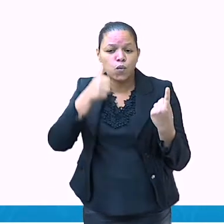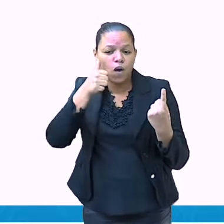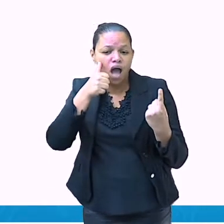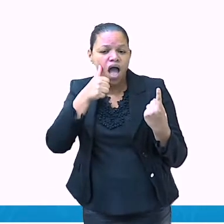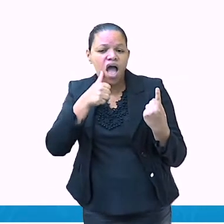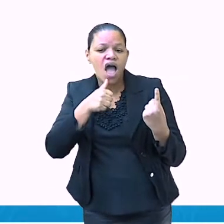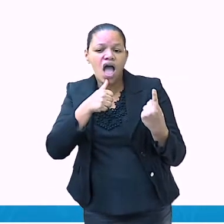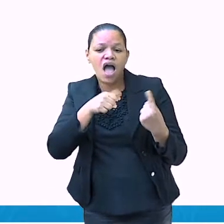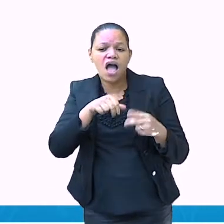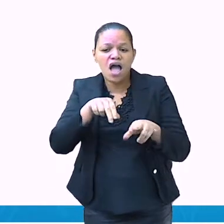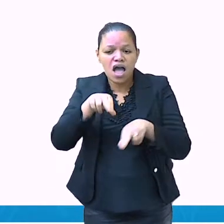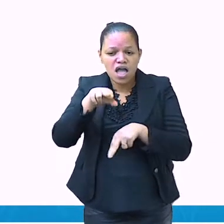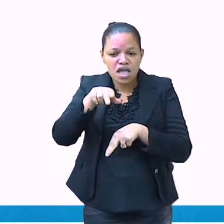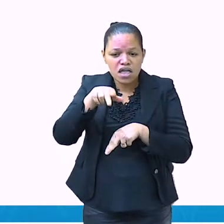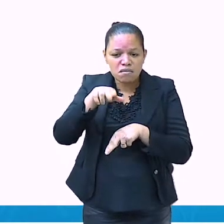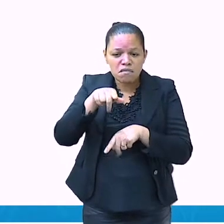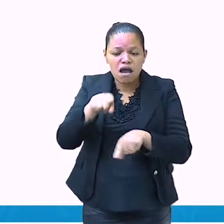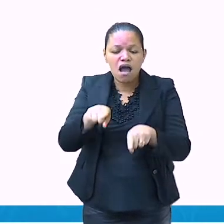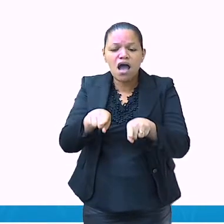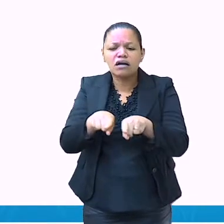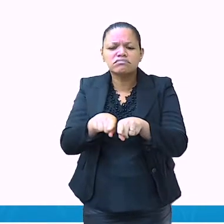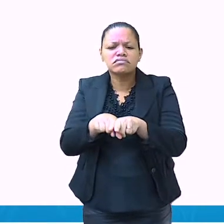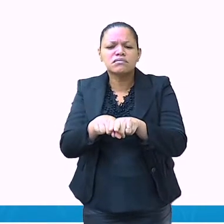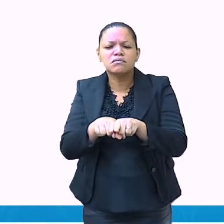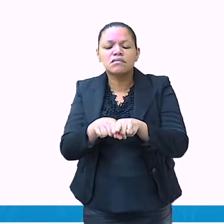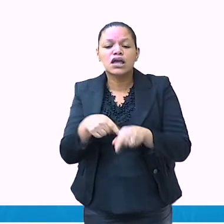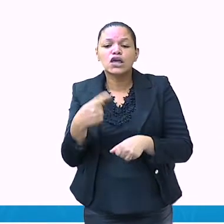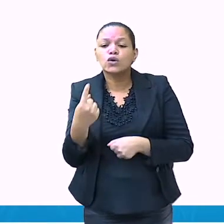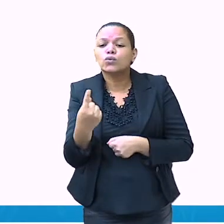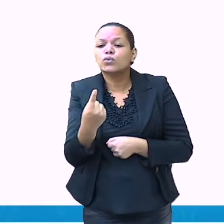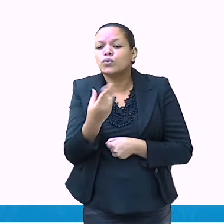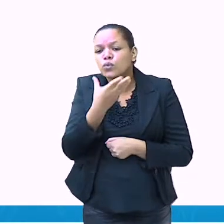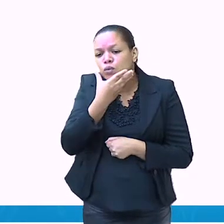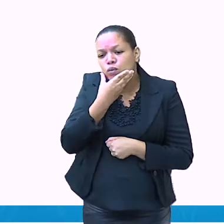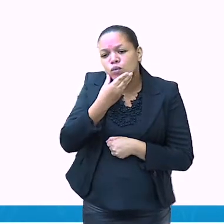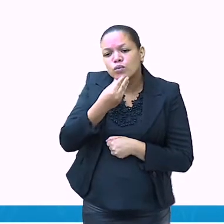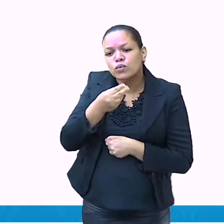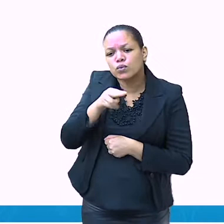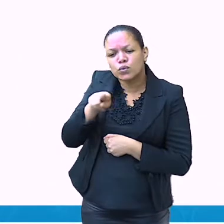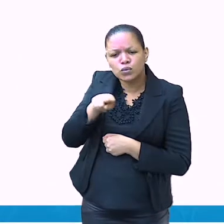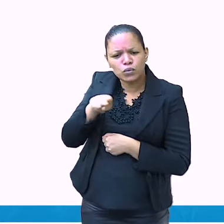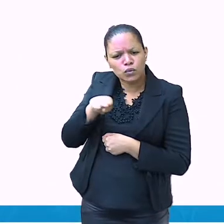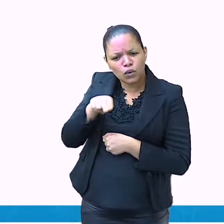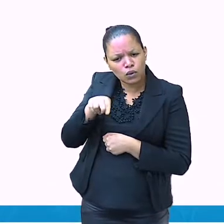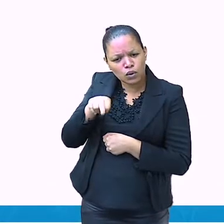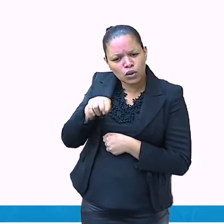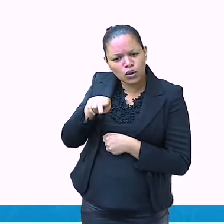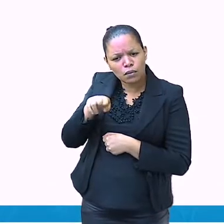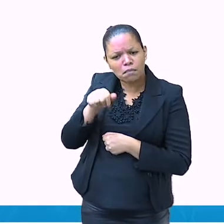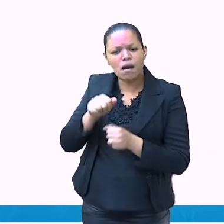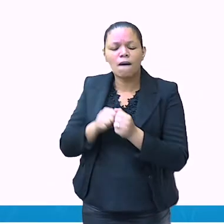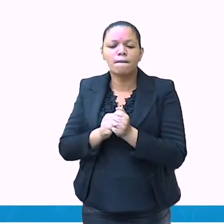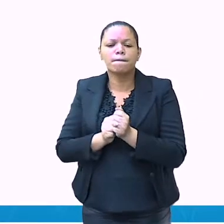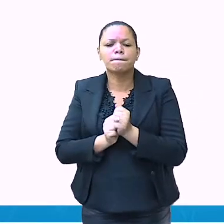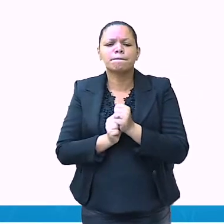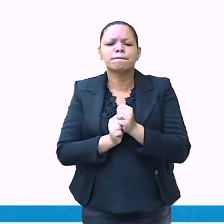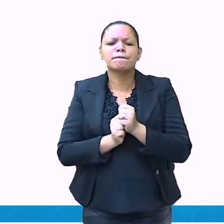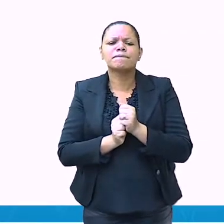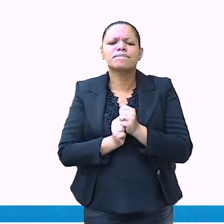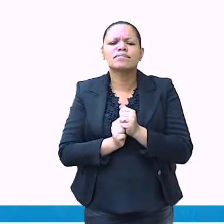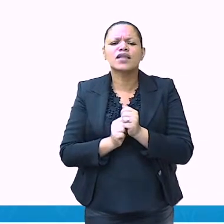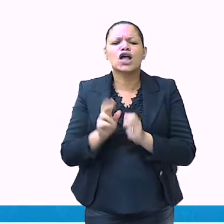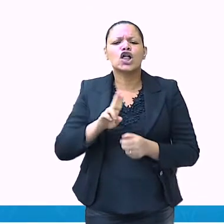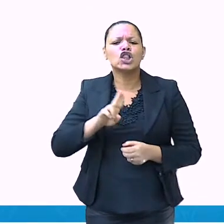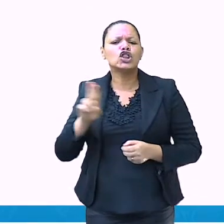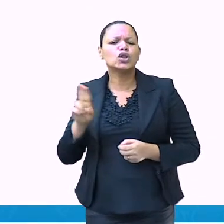Alfred Daniel. Então, observaram? A mãe chama Alberta, o pai Martin Luther King, lógico, já que Martin